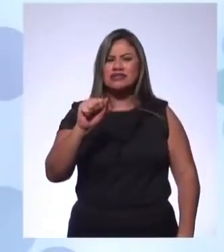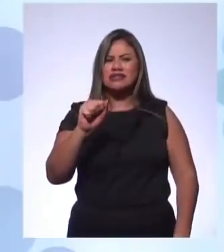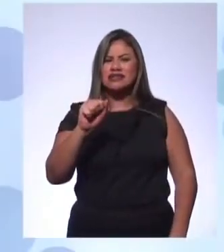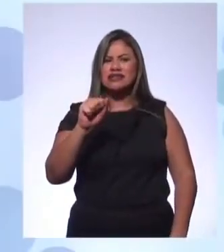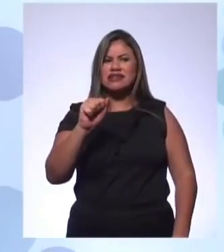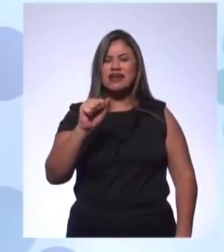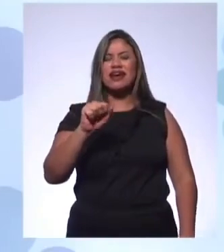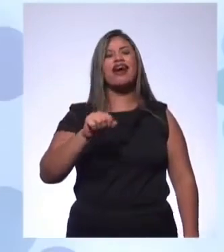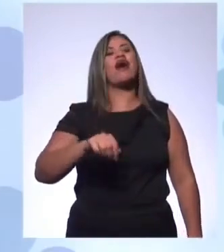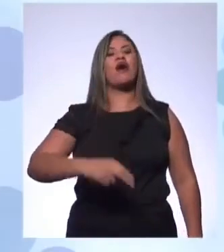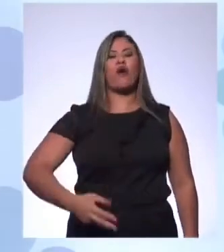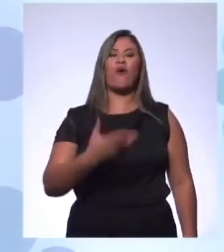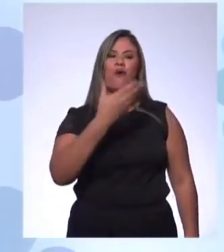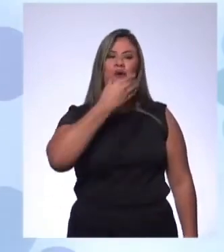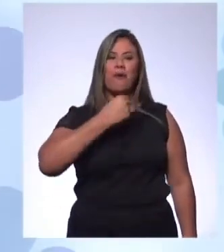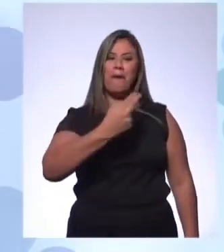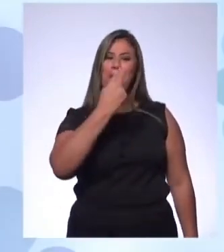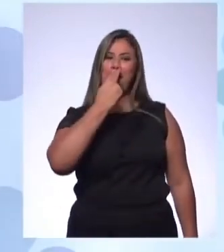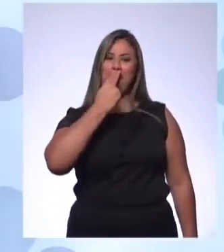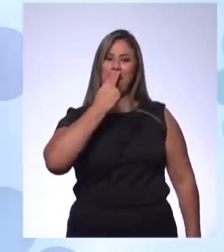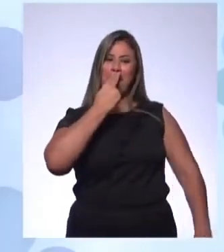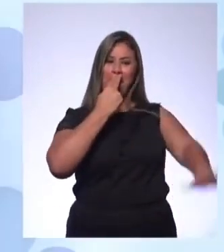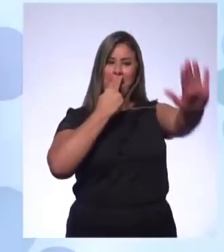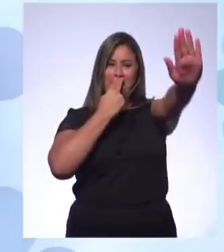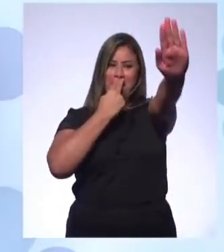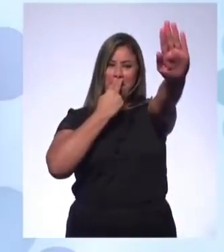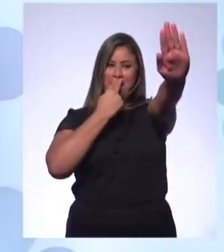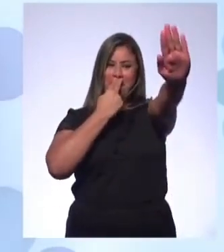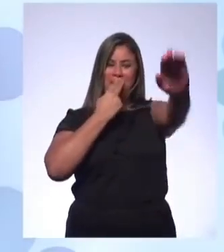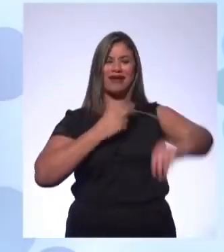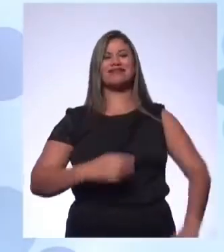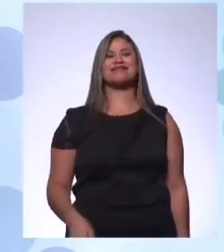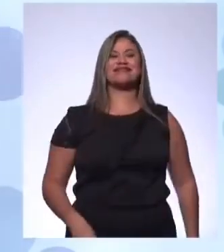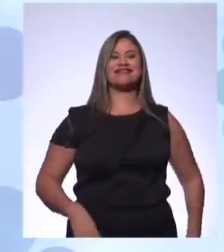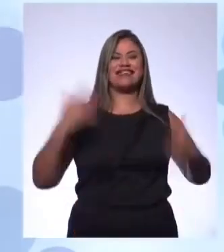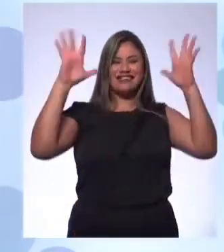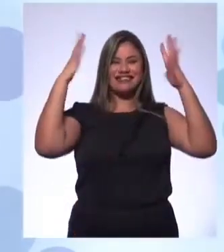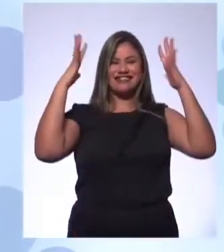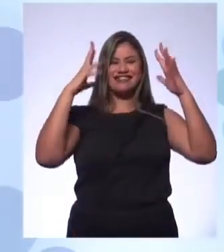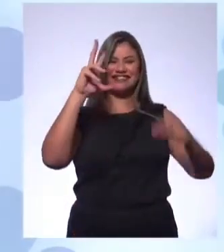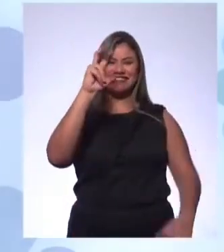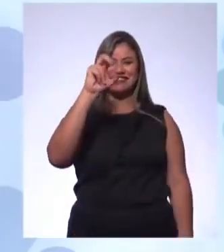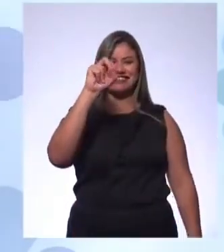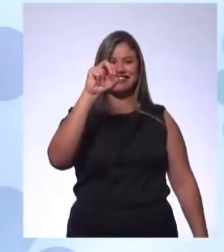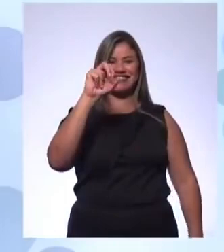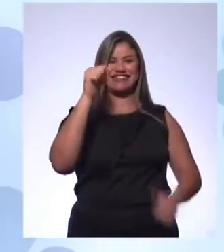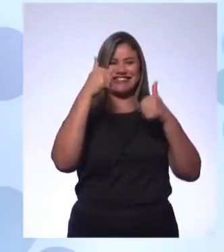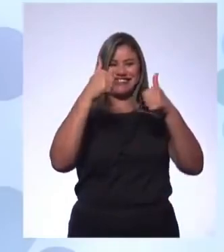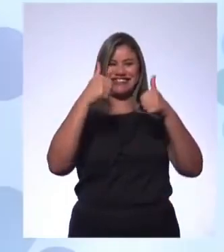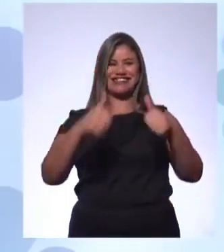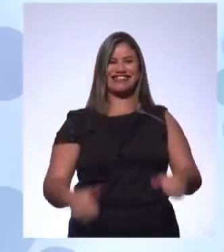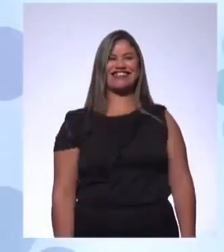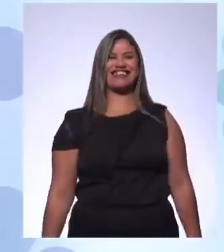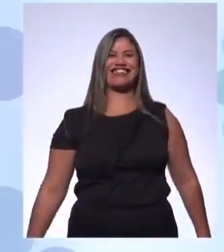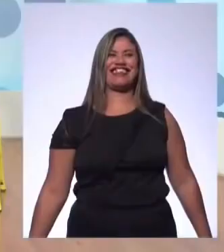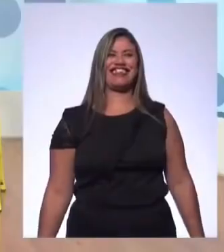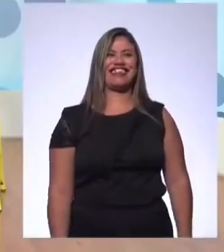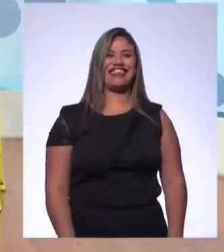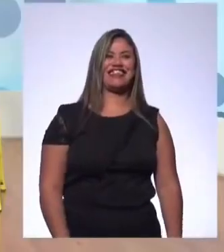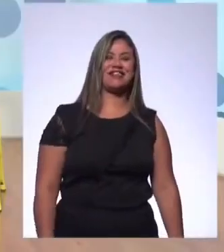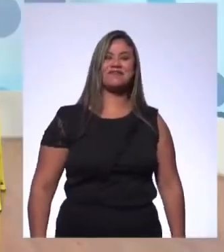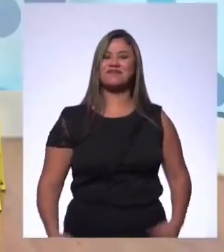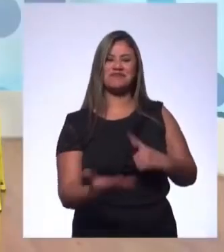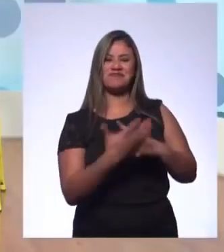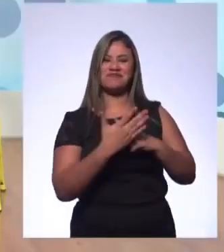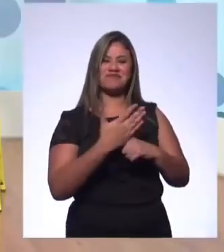Adolf Hitler? Exato! Aê, acertou. 50 pontos. Não é muito de história. 50 pontos aí, ganhei 50 pontos. Vocês não vão precisar ajudar o Mauro, que ele